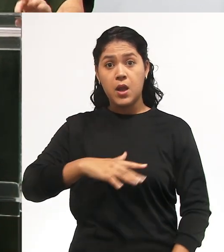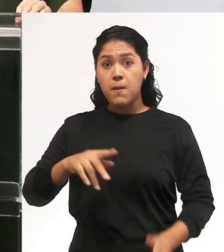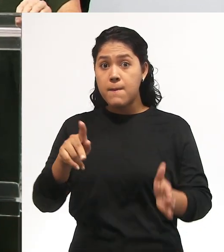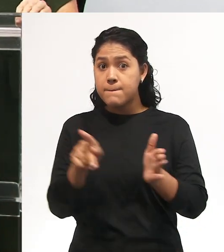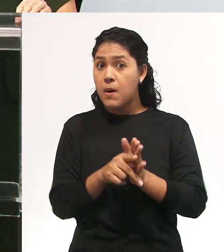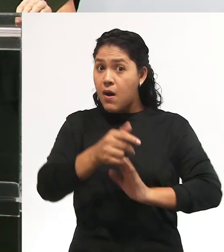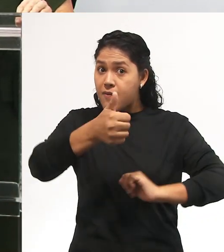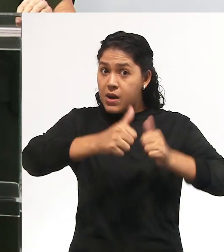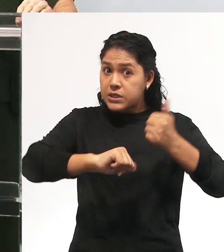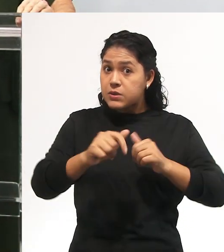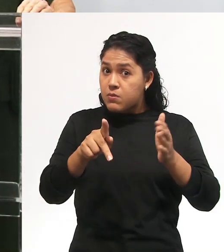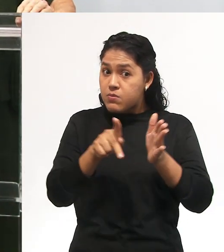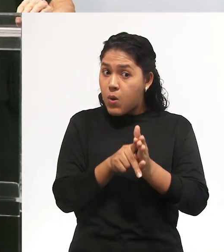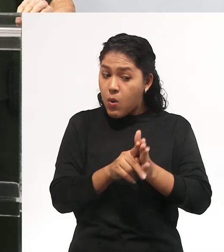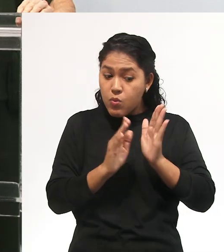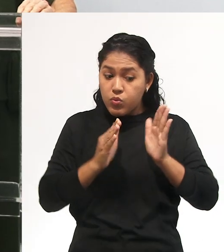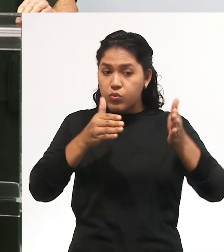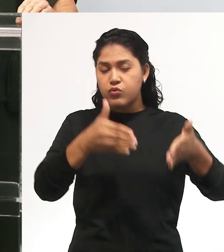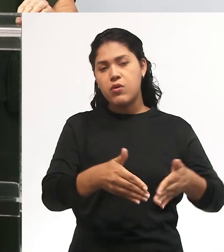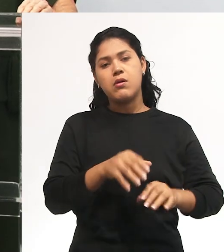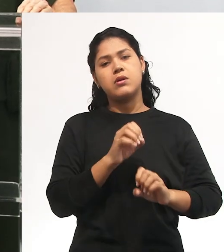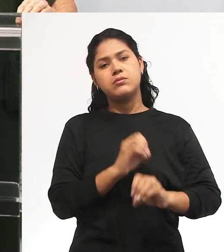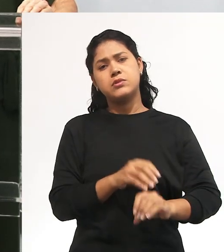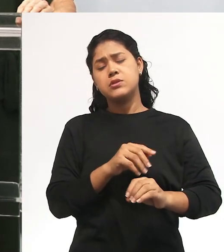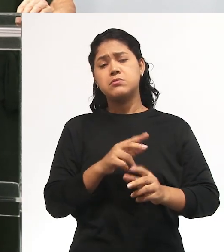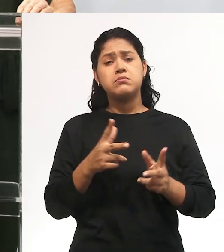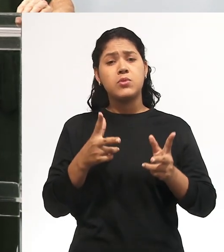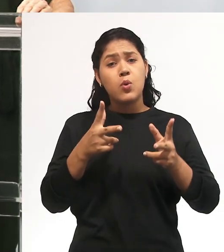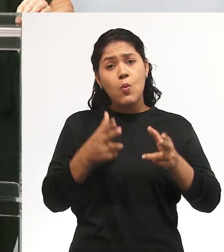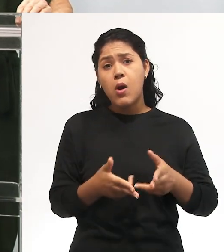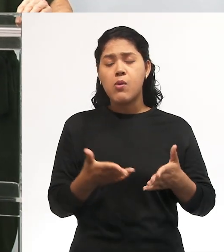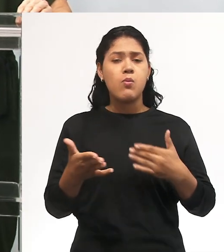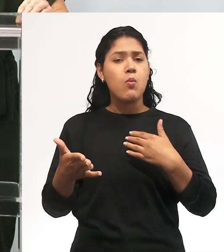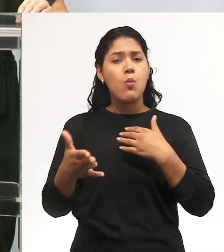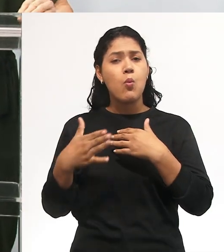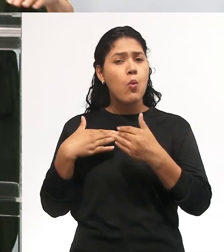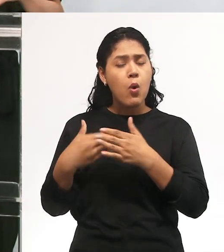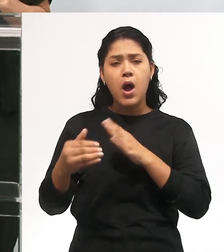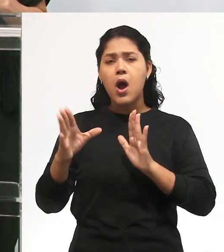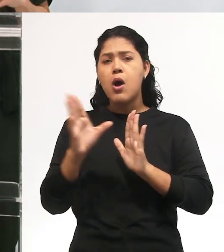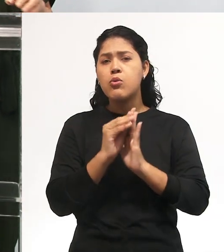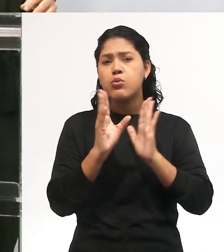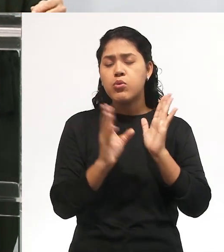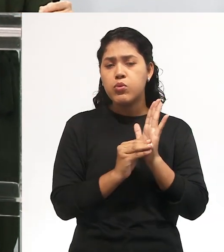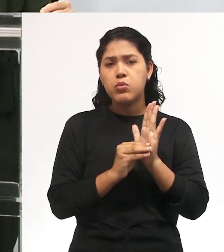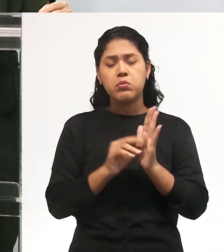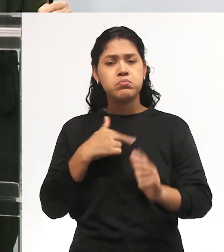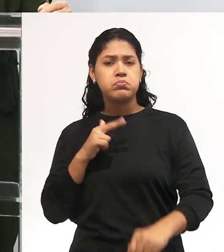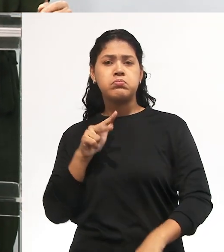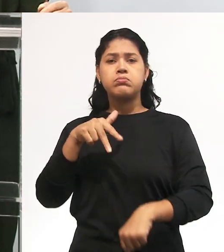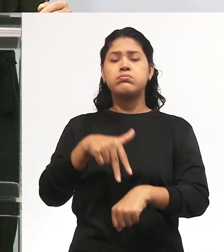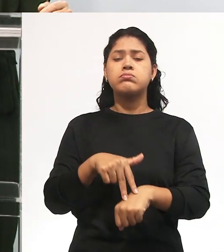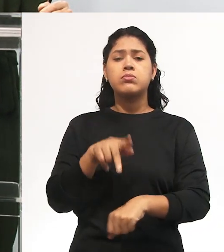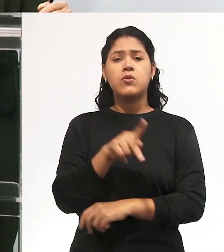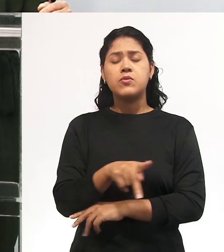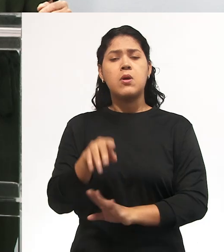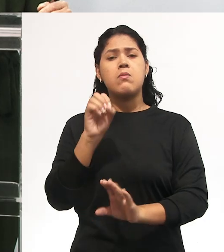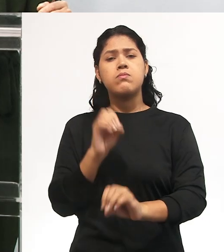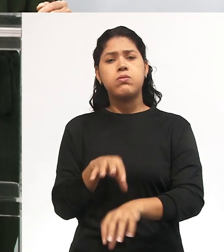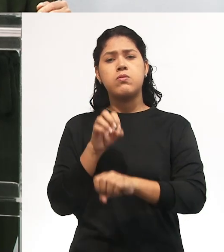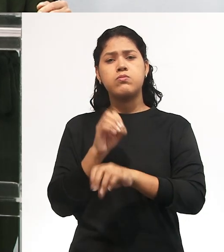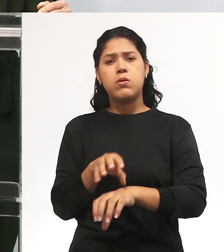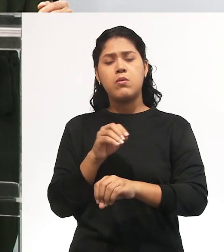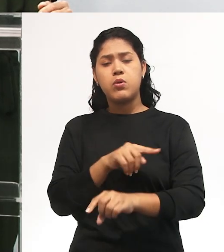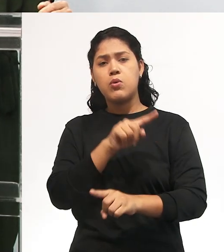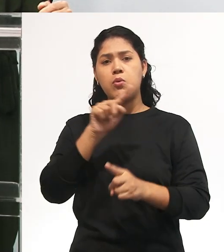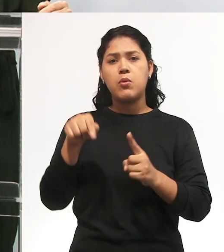da avaliação na área educacional, não é diferente. Todo e qualquer conteúdo que nós nos propomos a ensinar,